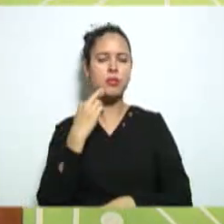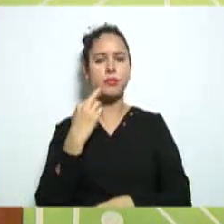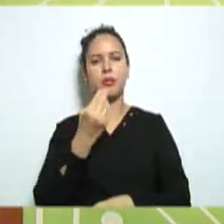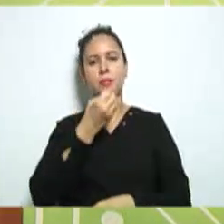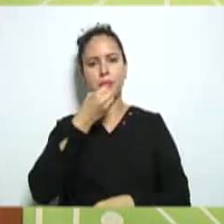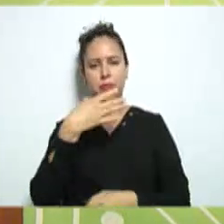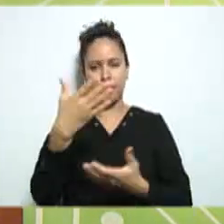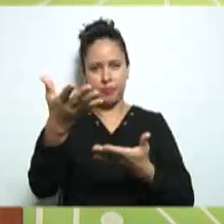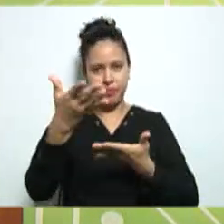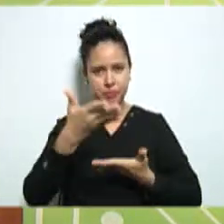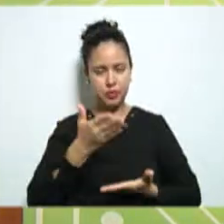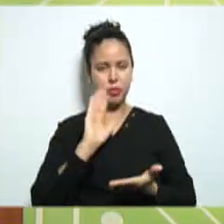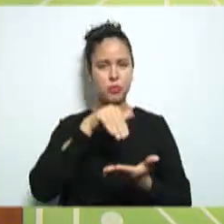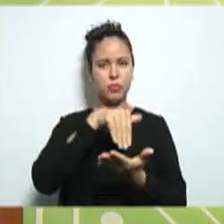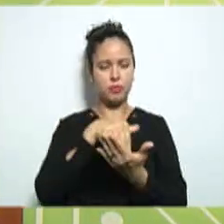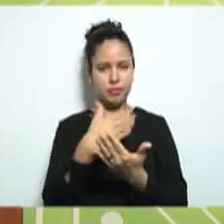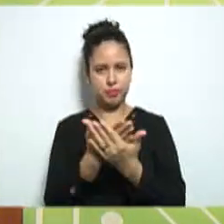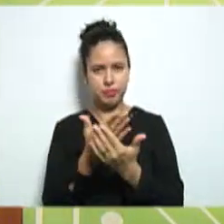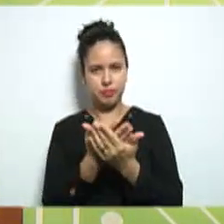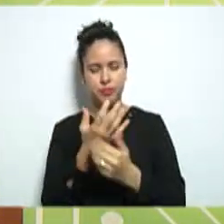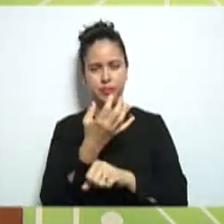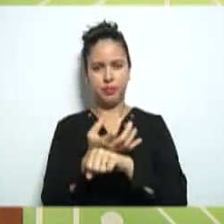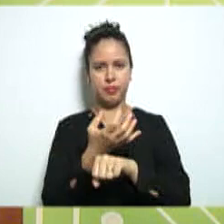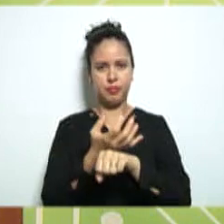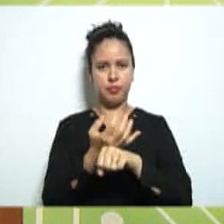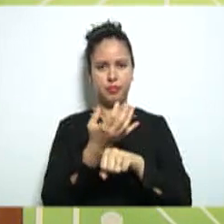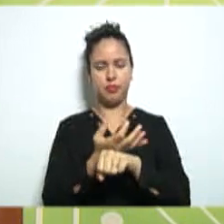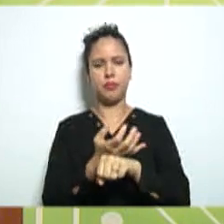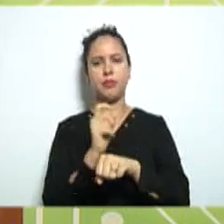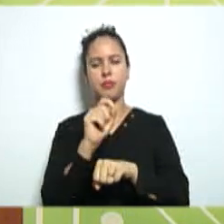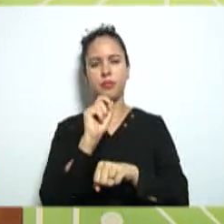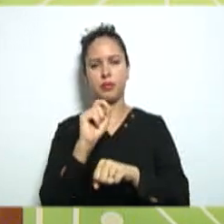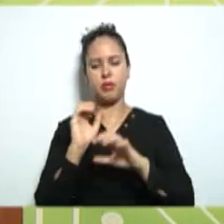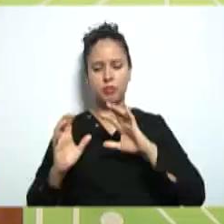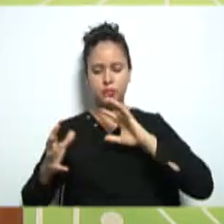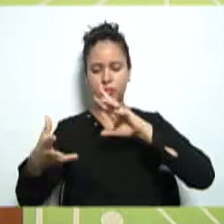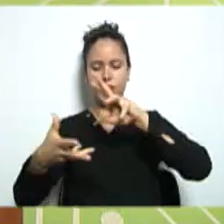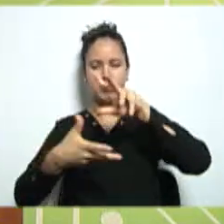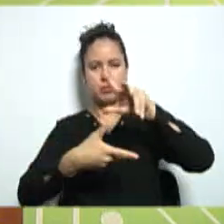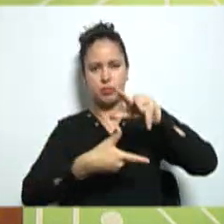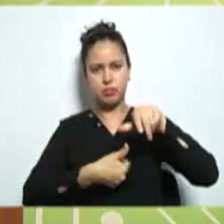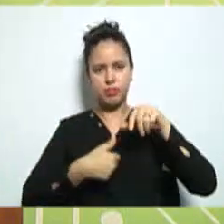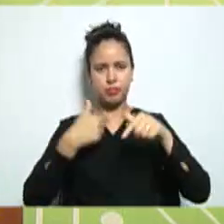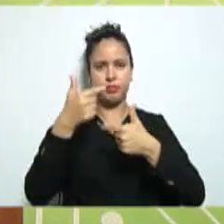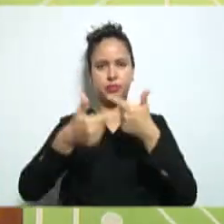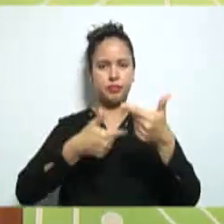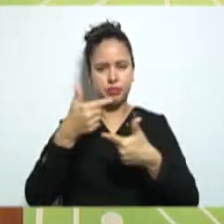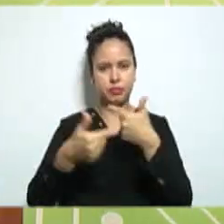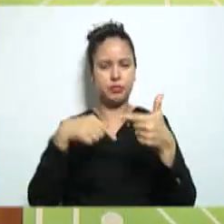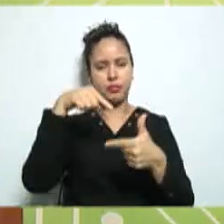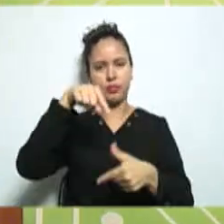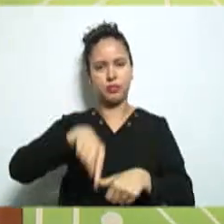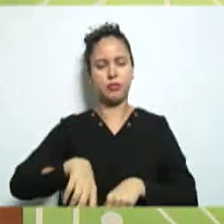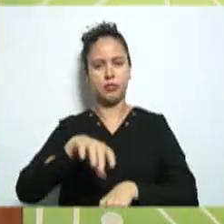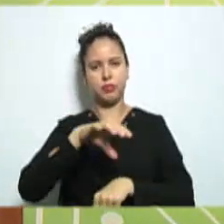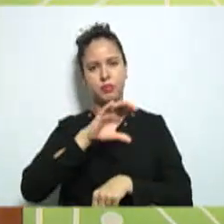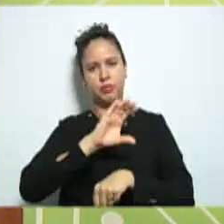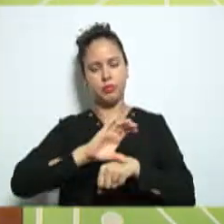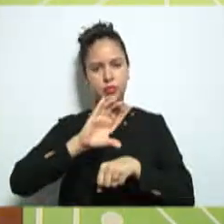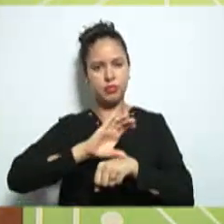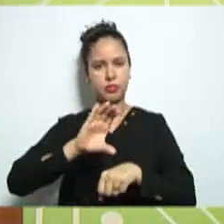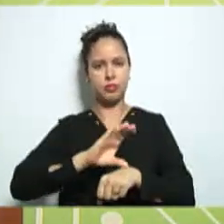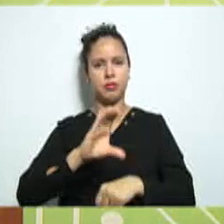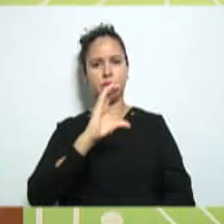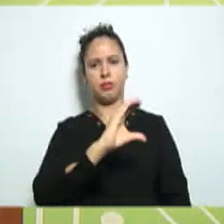de revisão da disciplina de Fundamentos do Mundo do Trabalho, aqui no nosso curso de